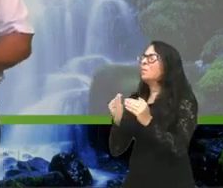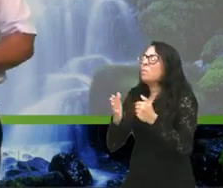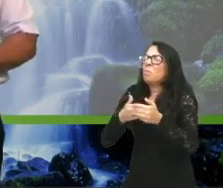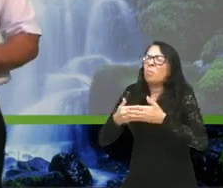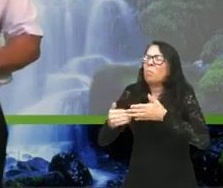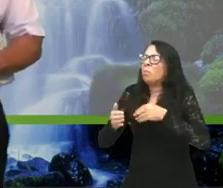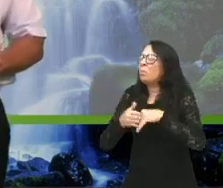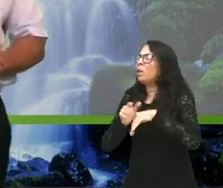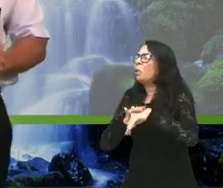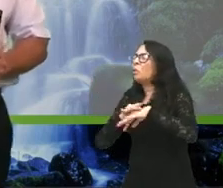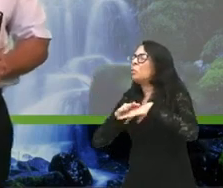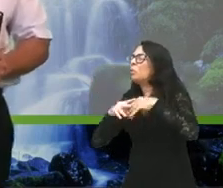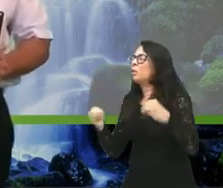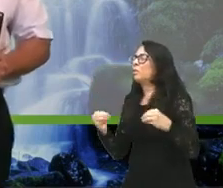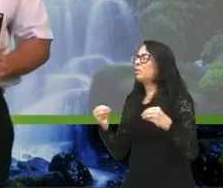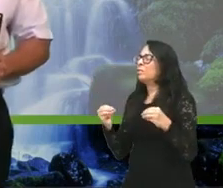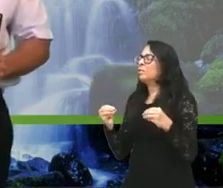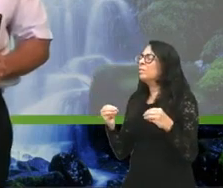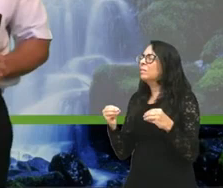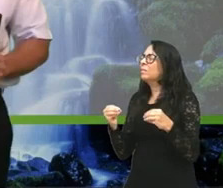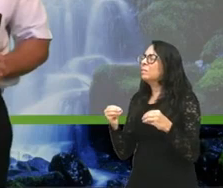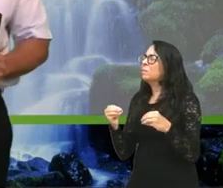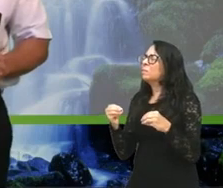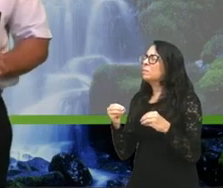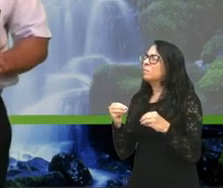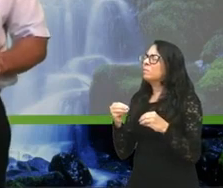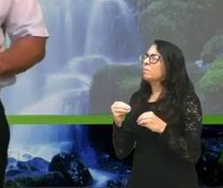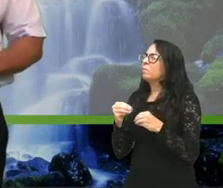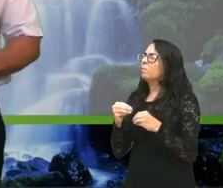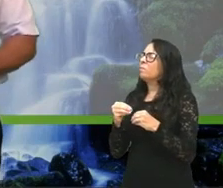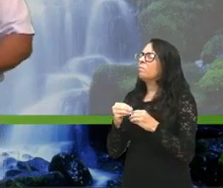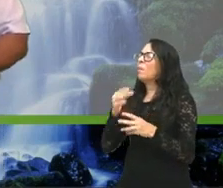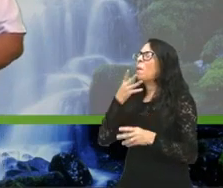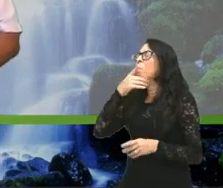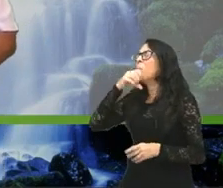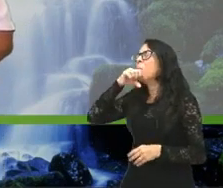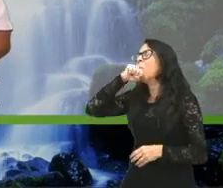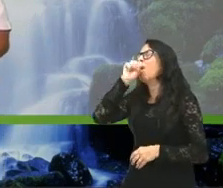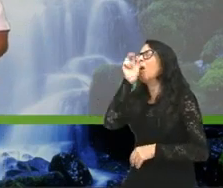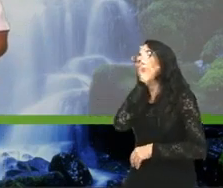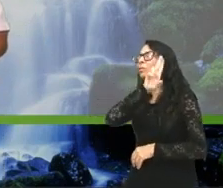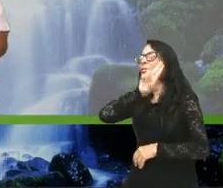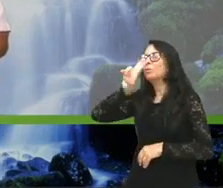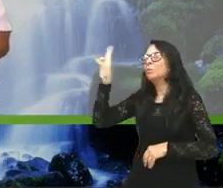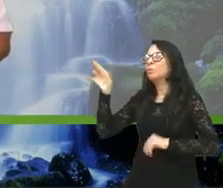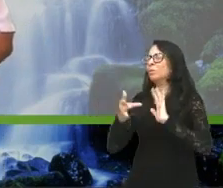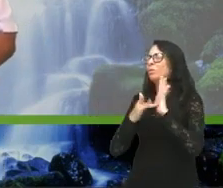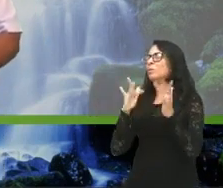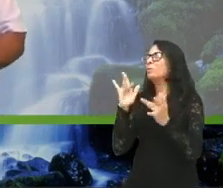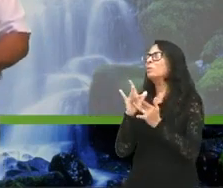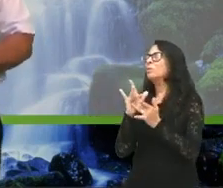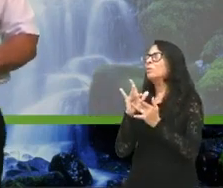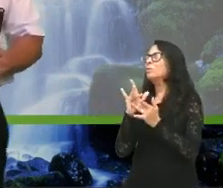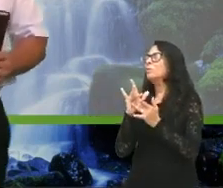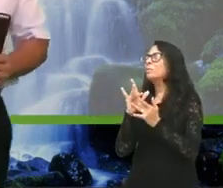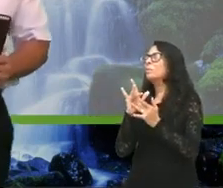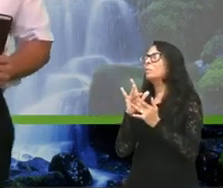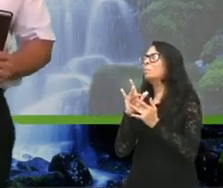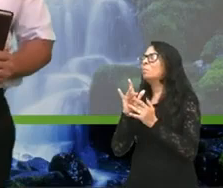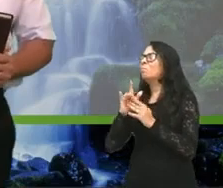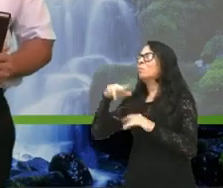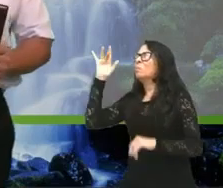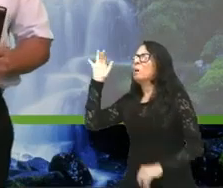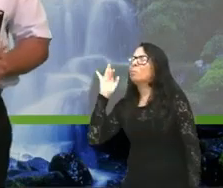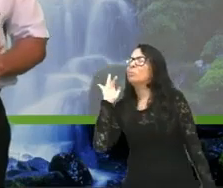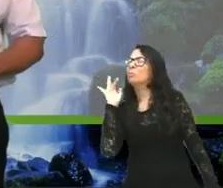restabelecida a saúde dessas pessoas. Pai, em nome de Jesus, toca sobre a vida do Sérgio